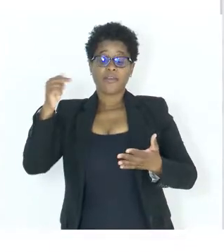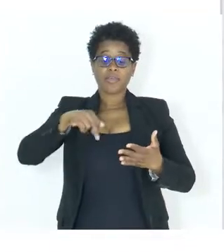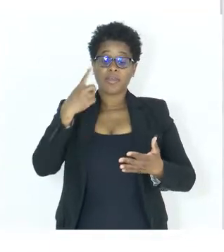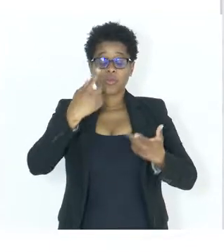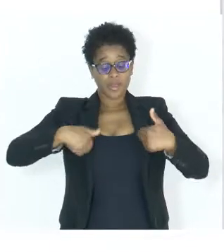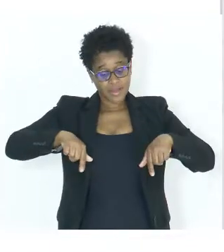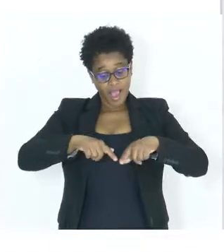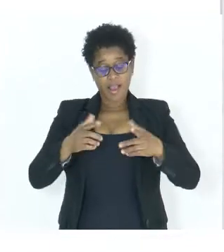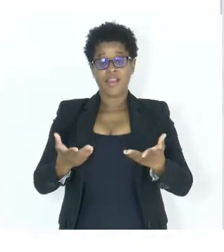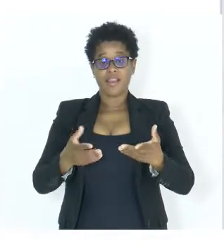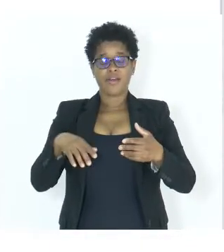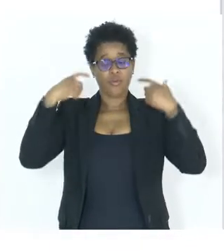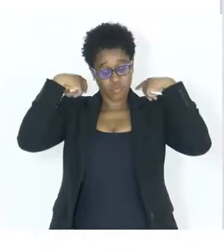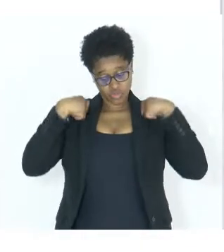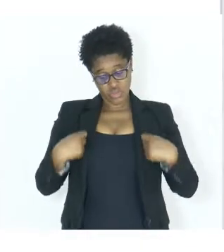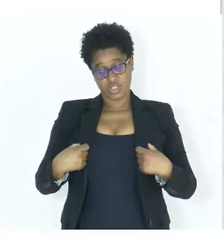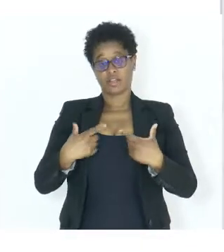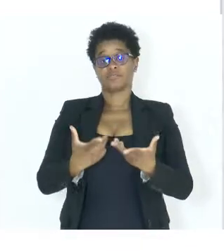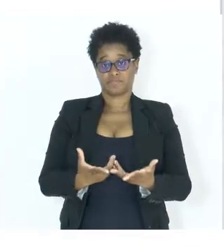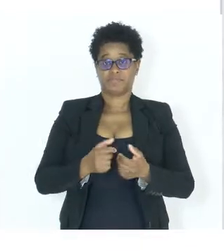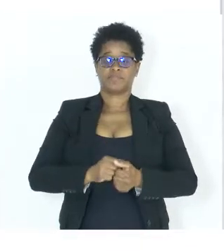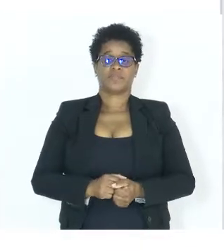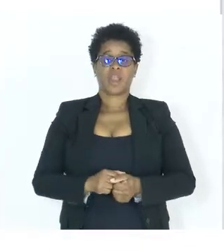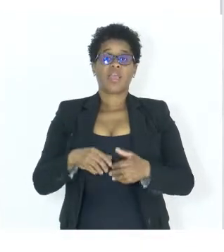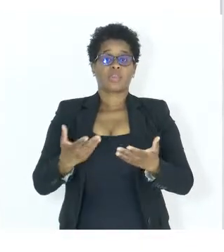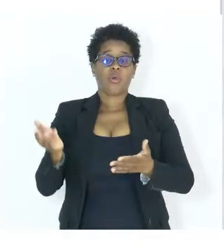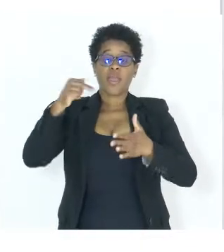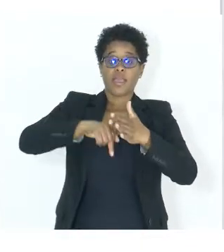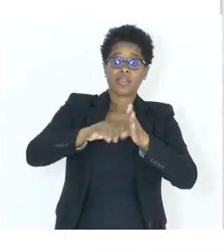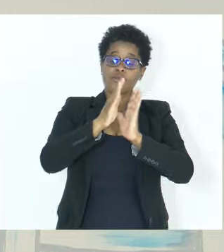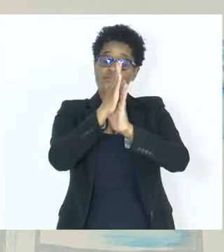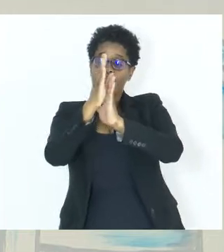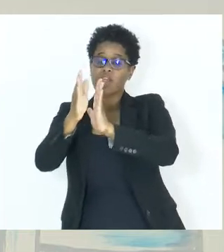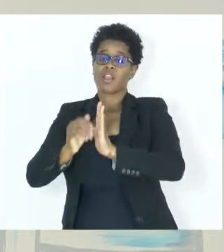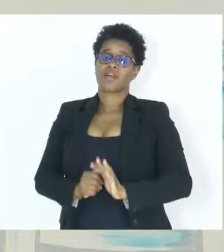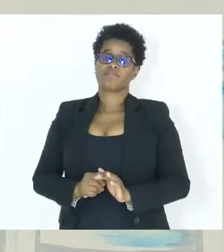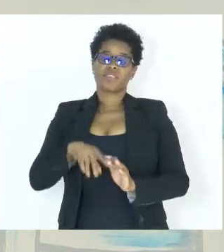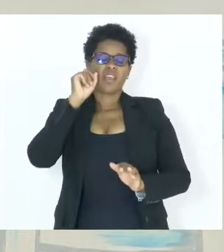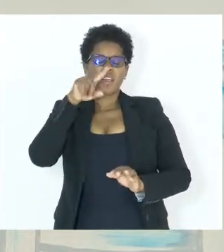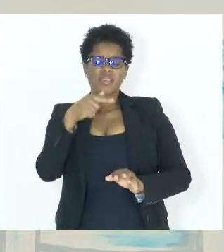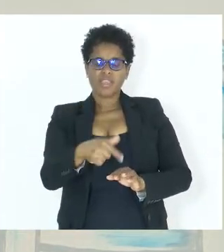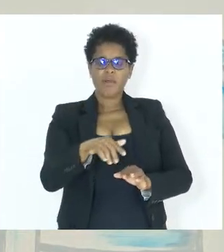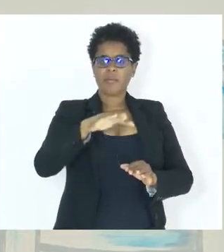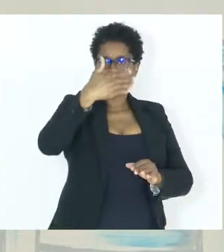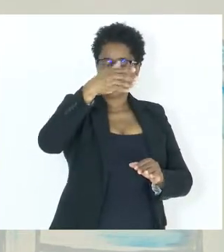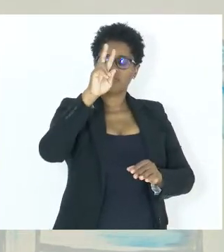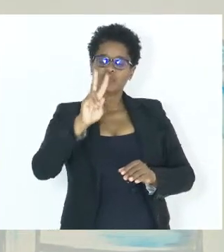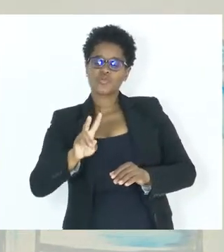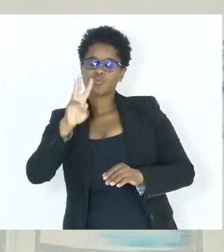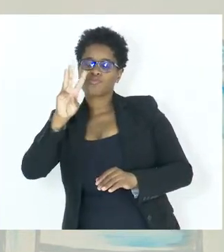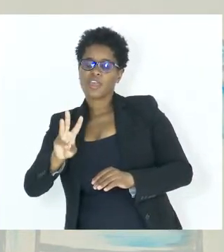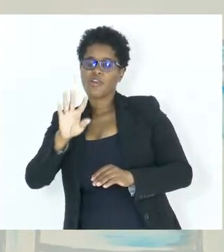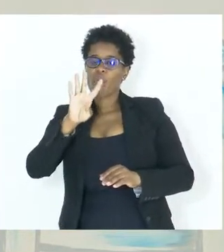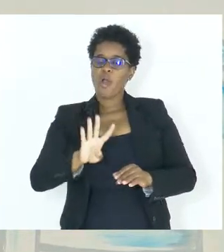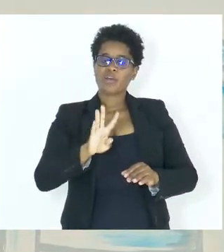numa sala com mochilas às costas. Então, entram em filas. Quem está no primeiro, no segundo, no